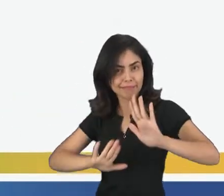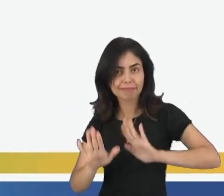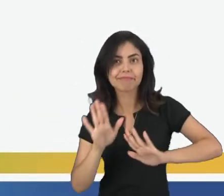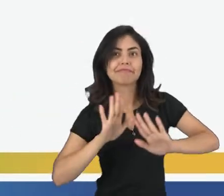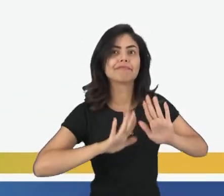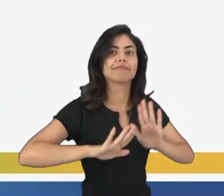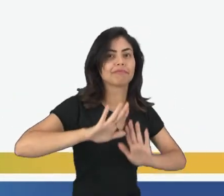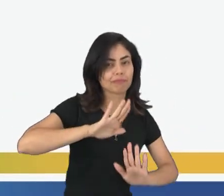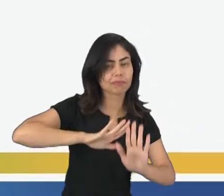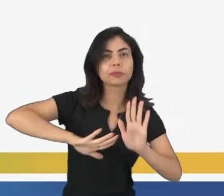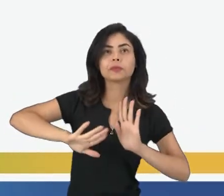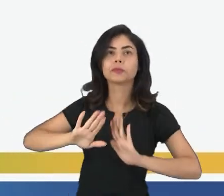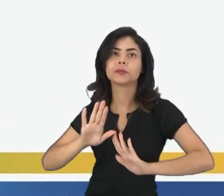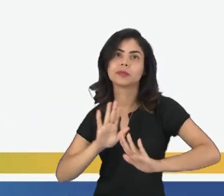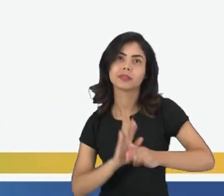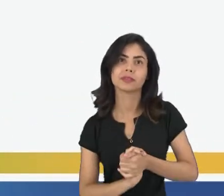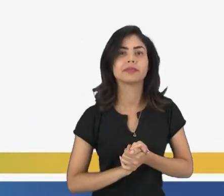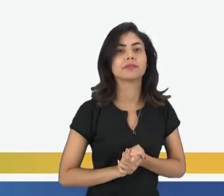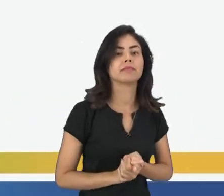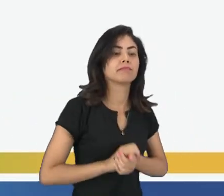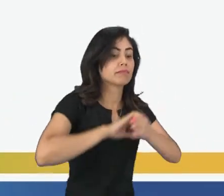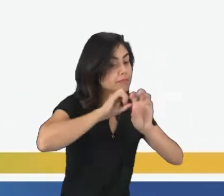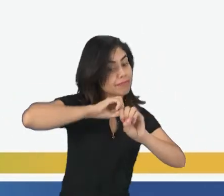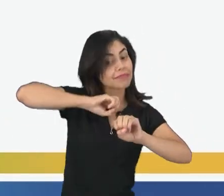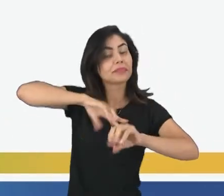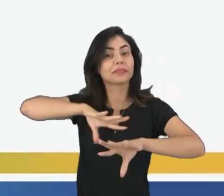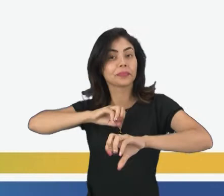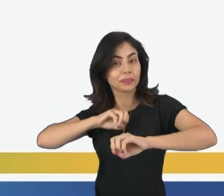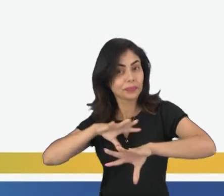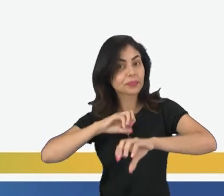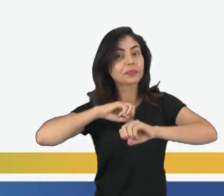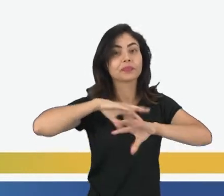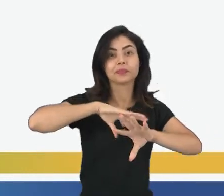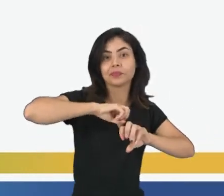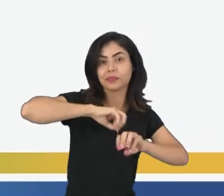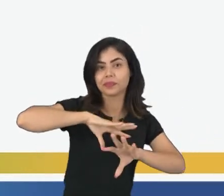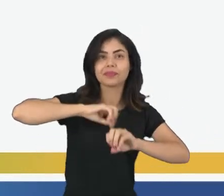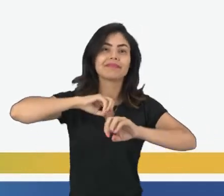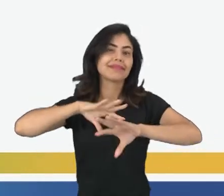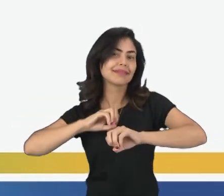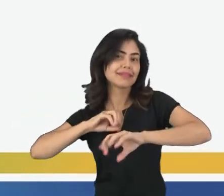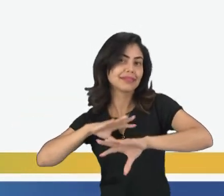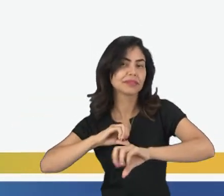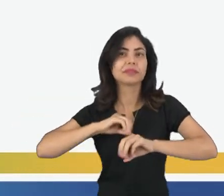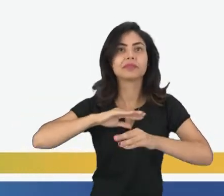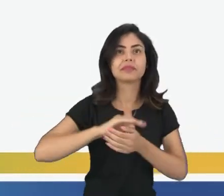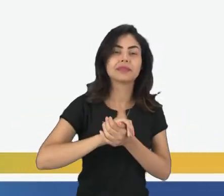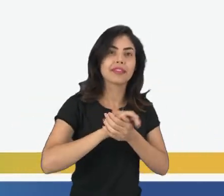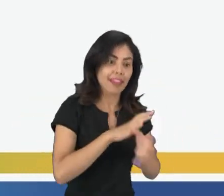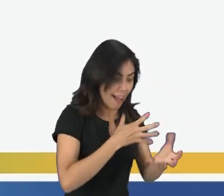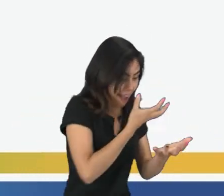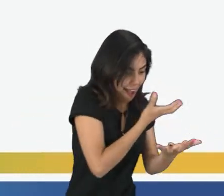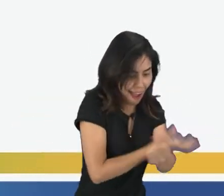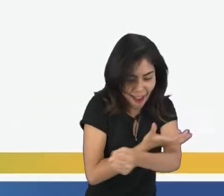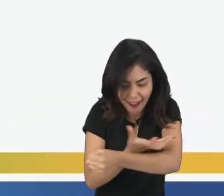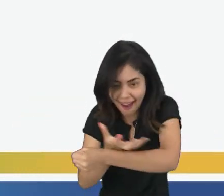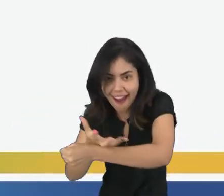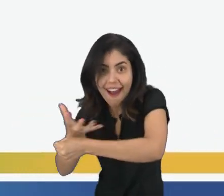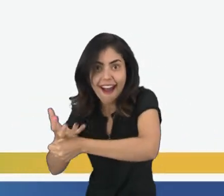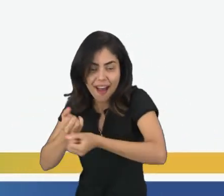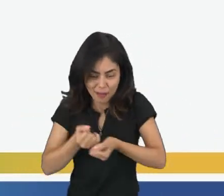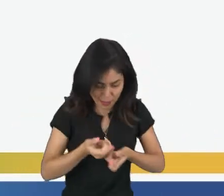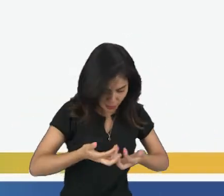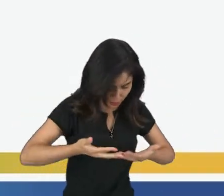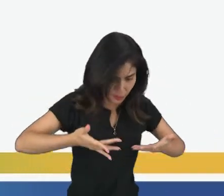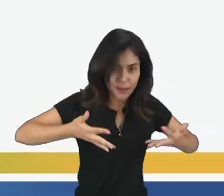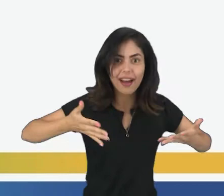preservar e educar e cultivar o